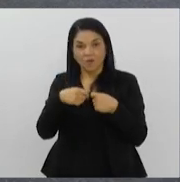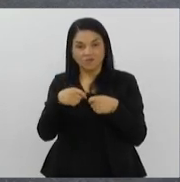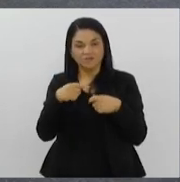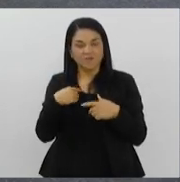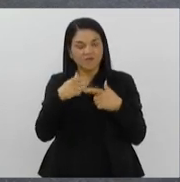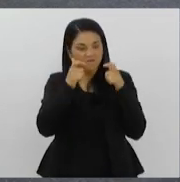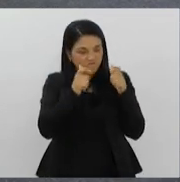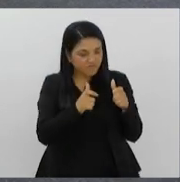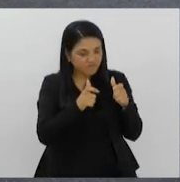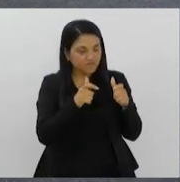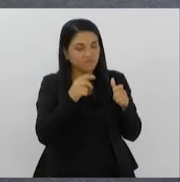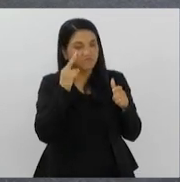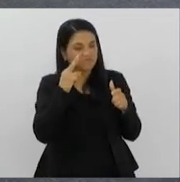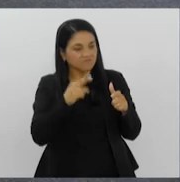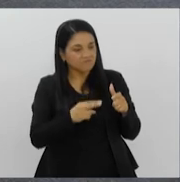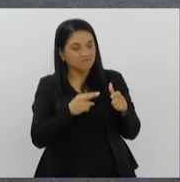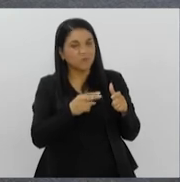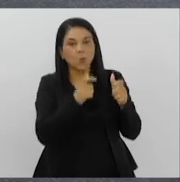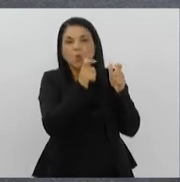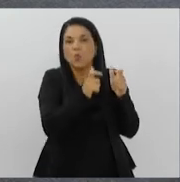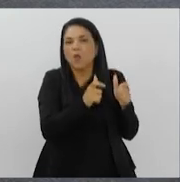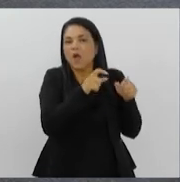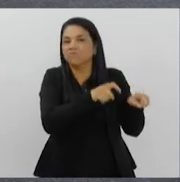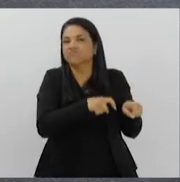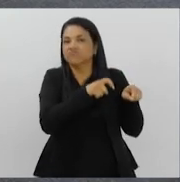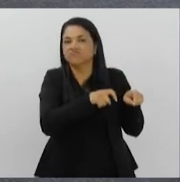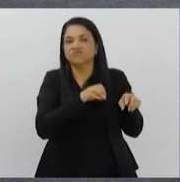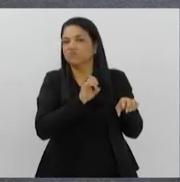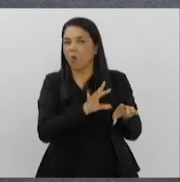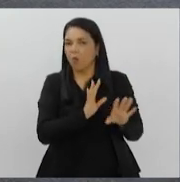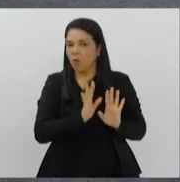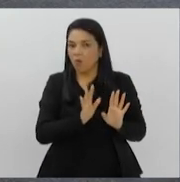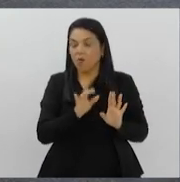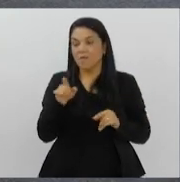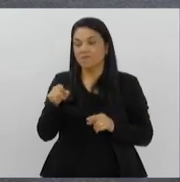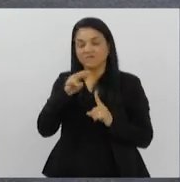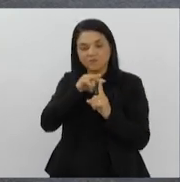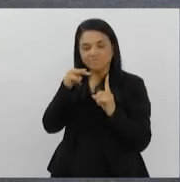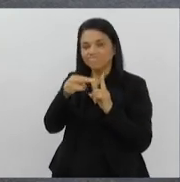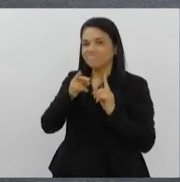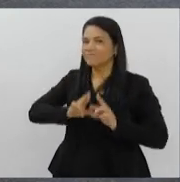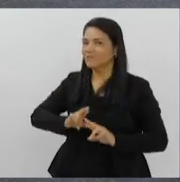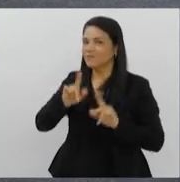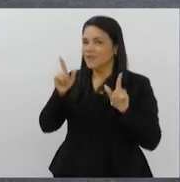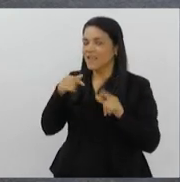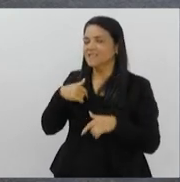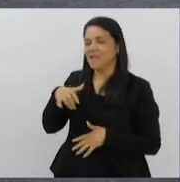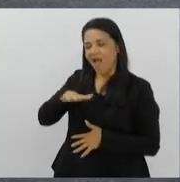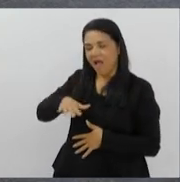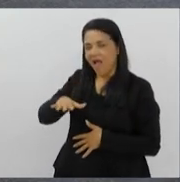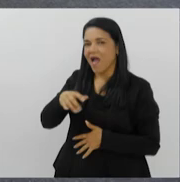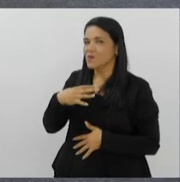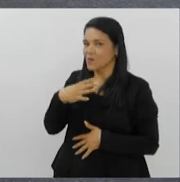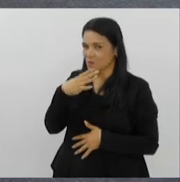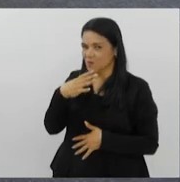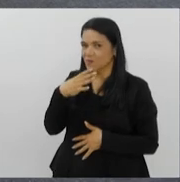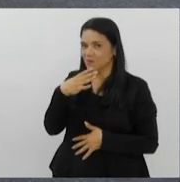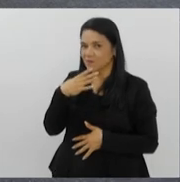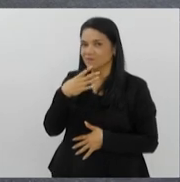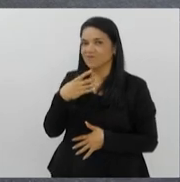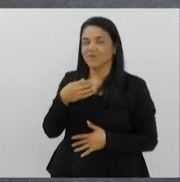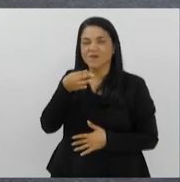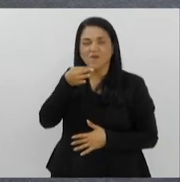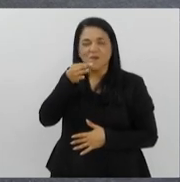local de produção. E Vossa Excelência teve um olhar diferente, exatamente porque é da área, conhece a área, produz um café